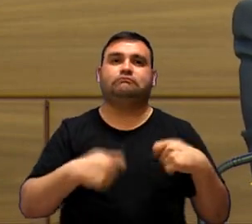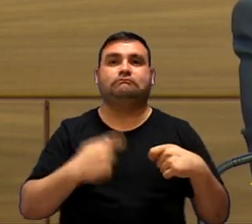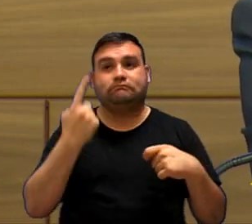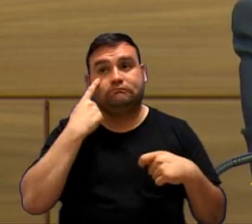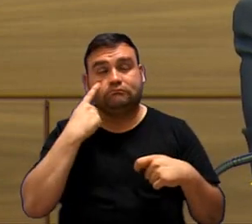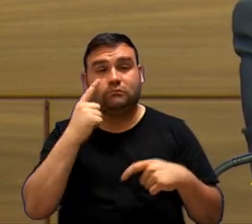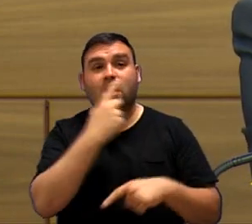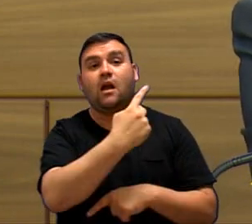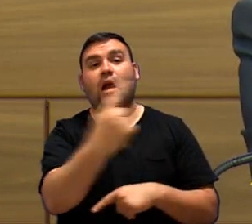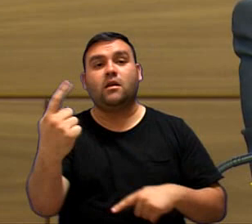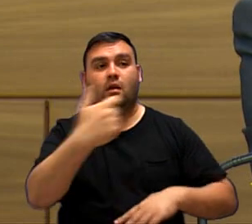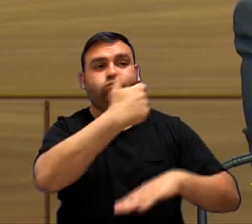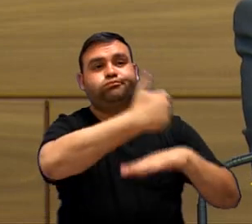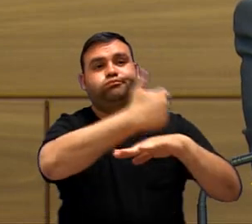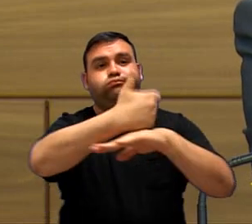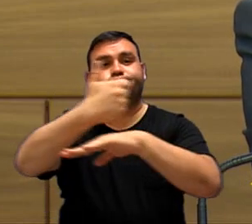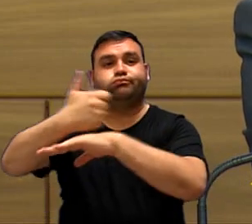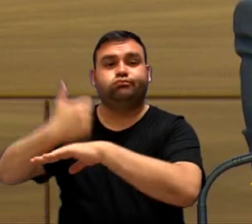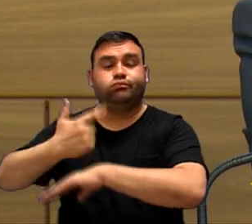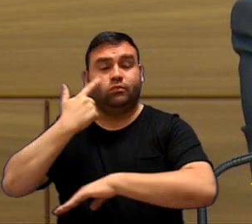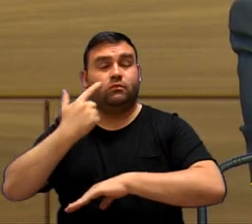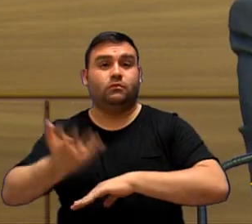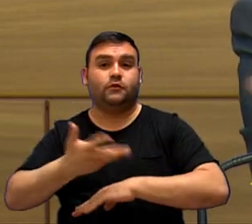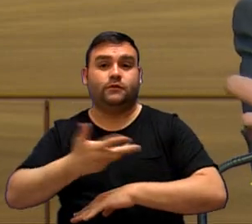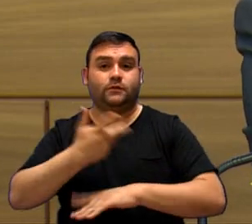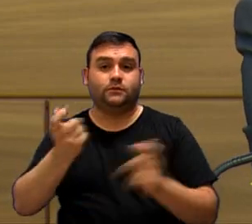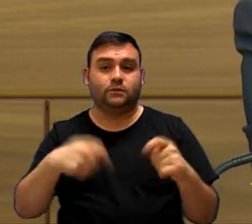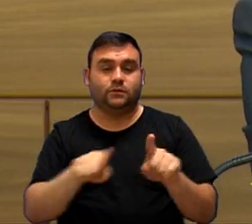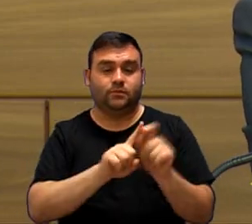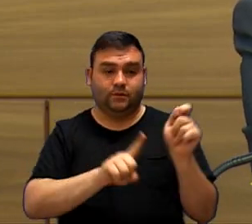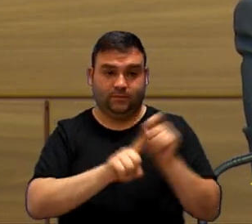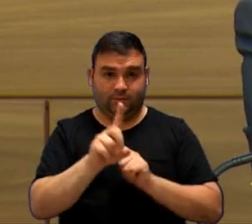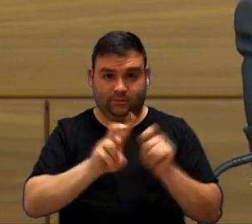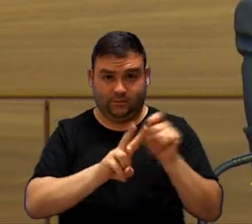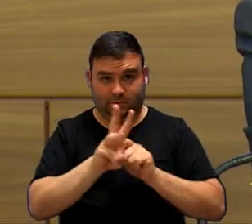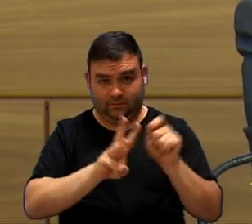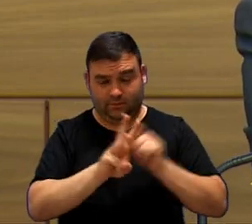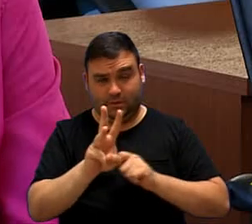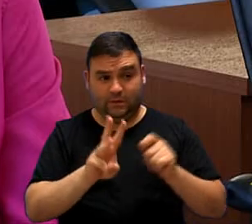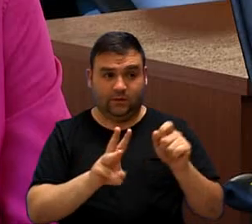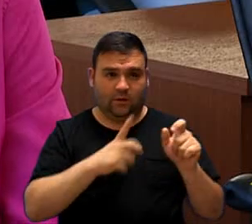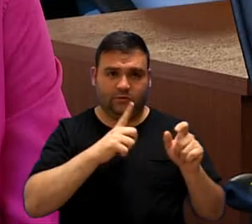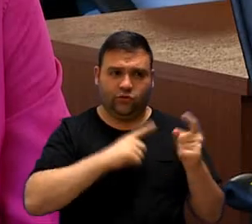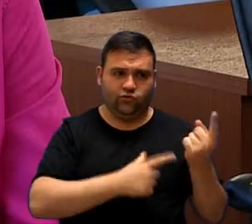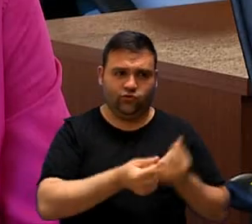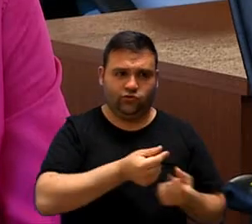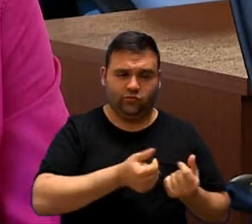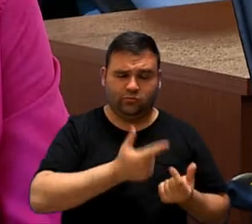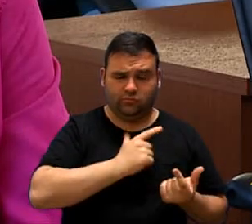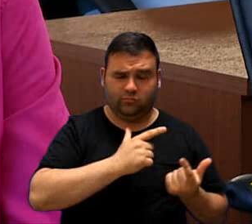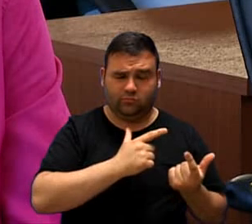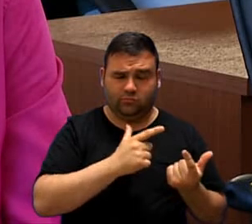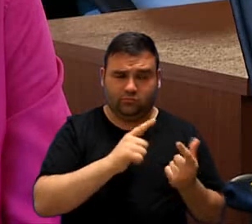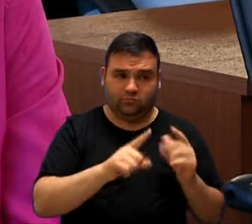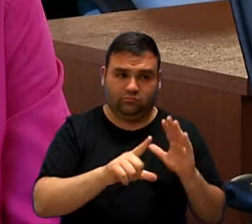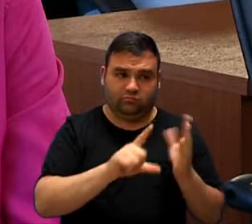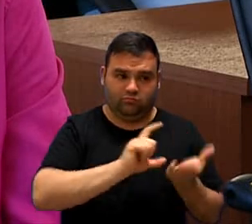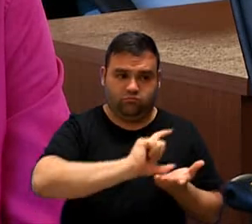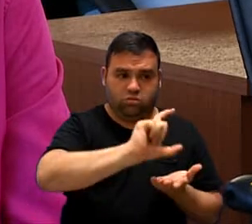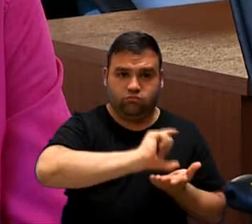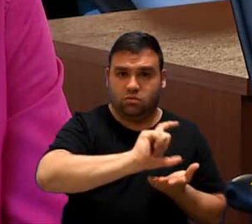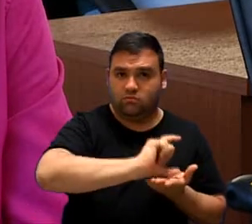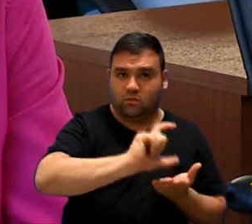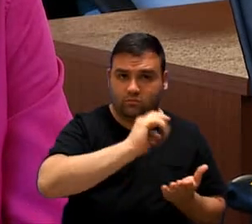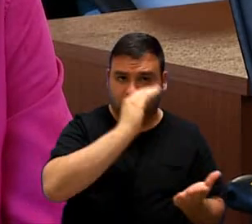secretaria. Na agilidade para poder executar em 3 meses. Se não tiver recurso, pode ser que as emendas também não